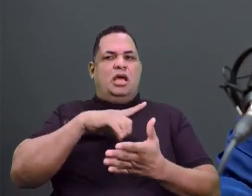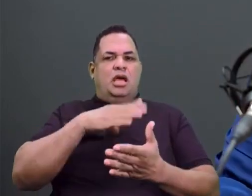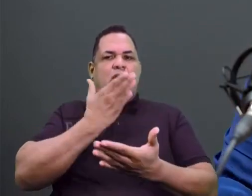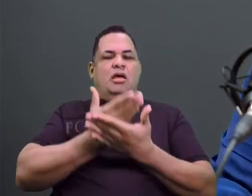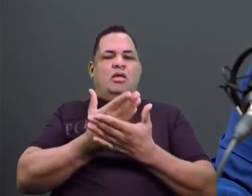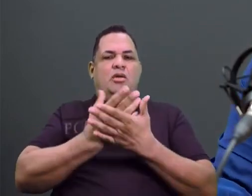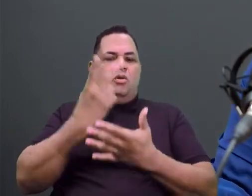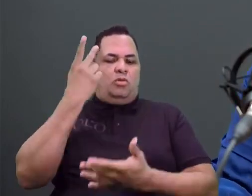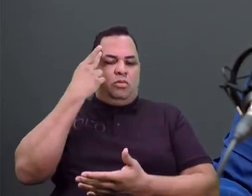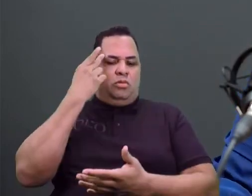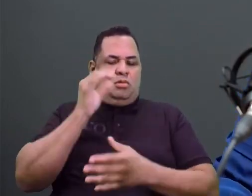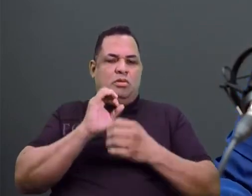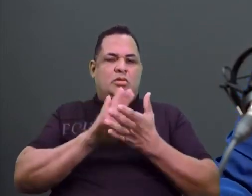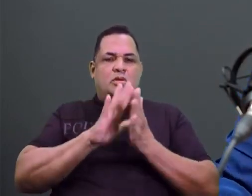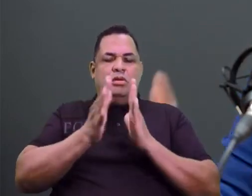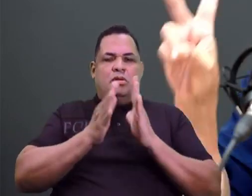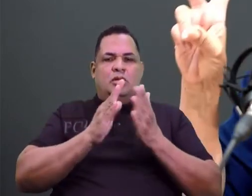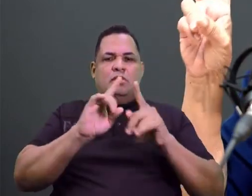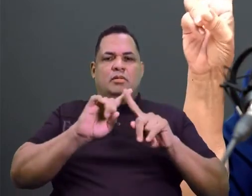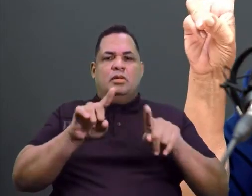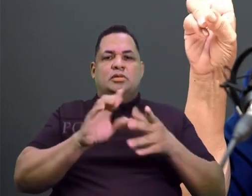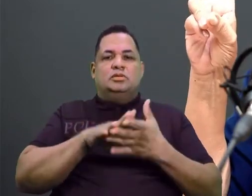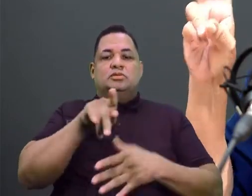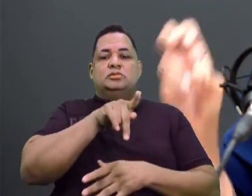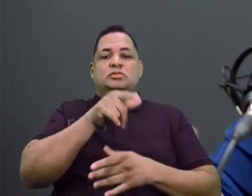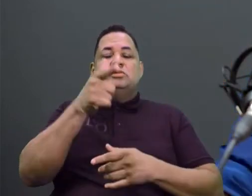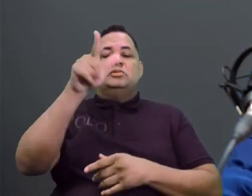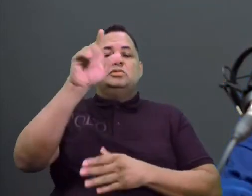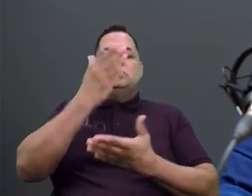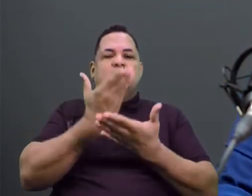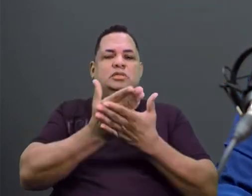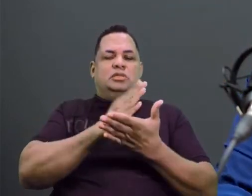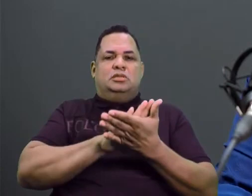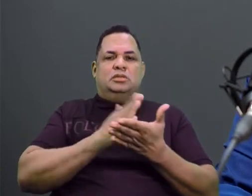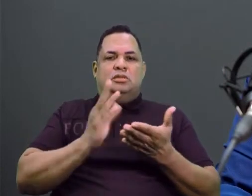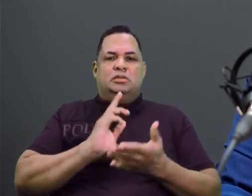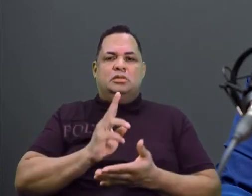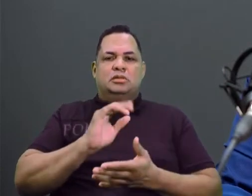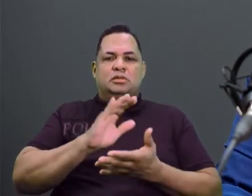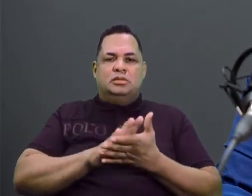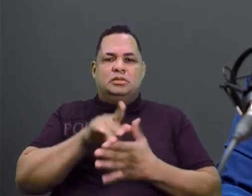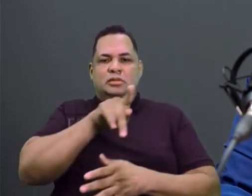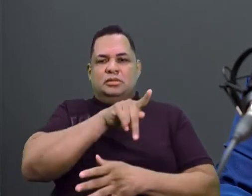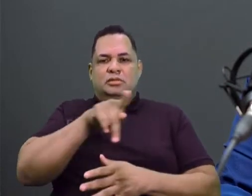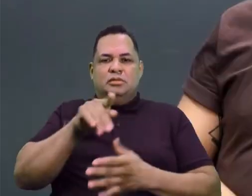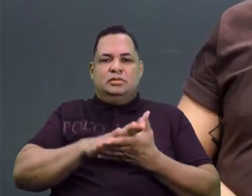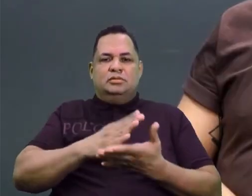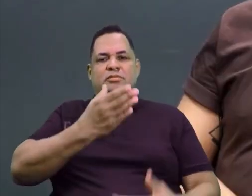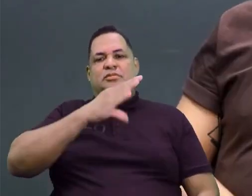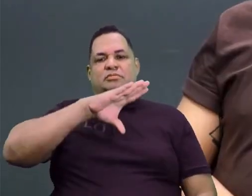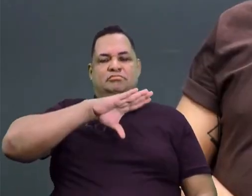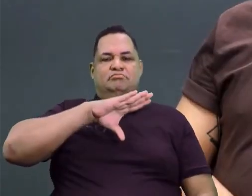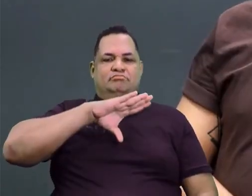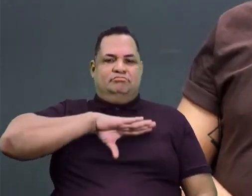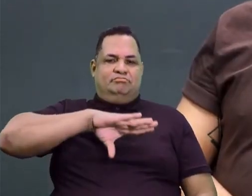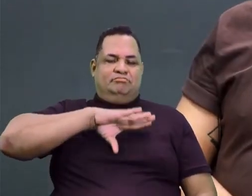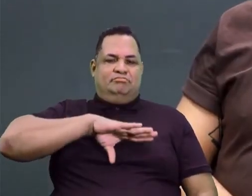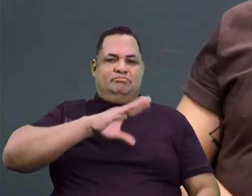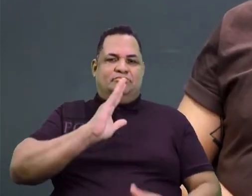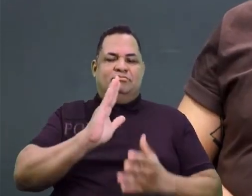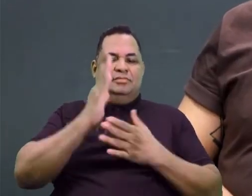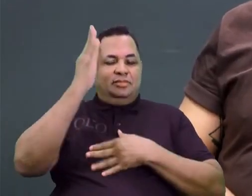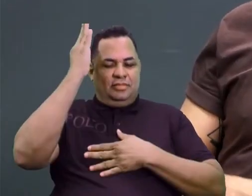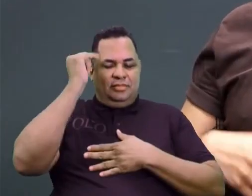dos demais professores eu comecei a interpretar. Sempre a professora de língua portuguesa, que sabia língua